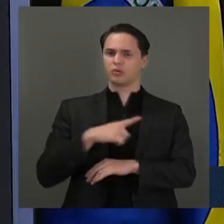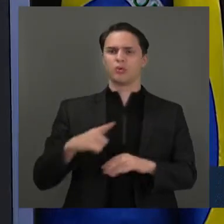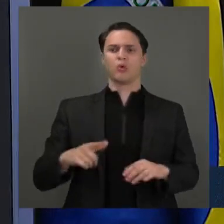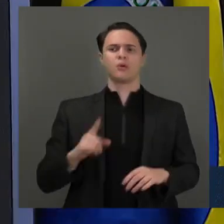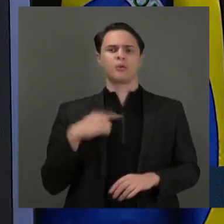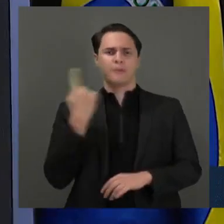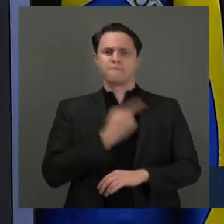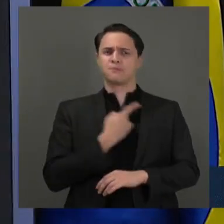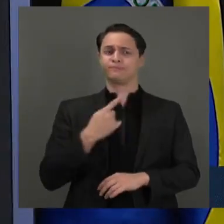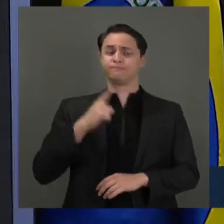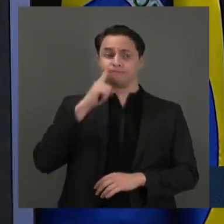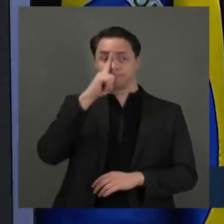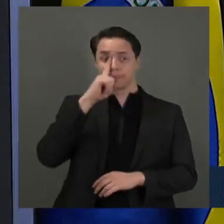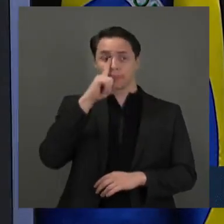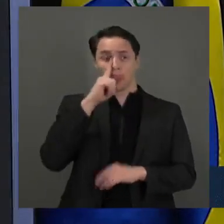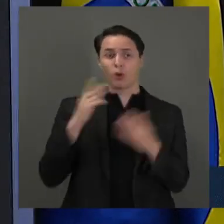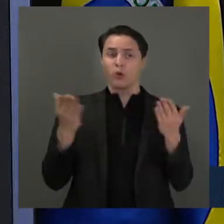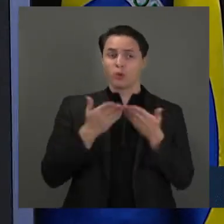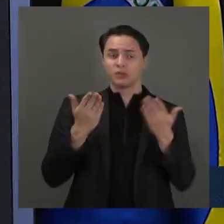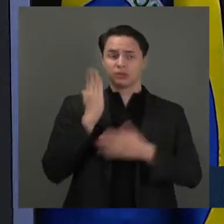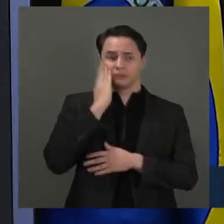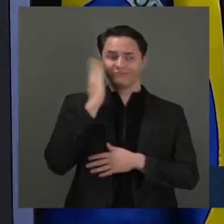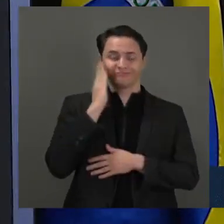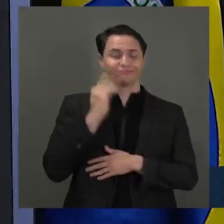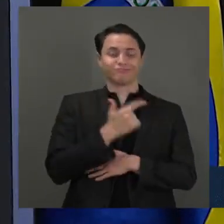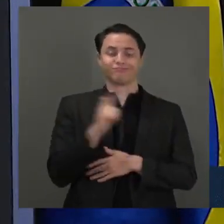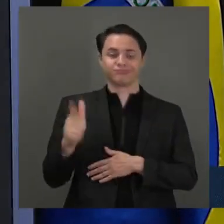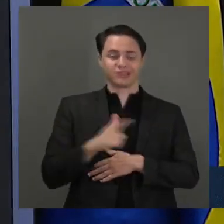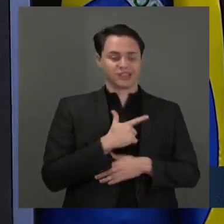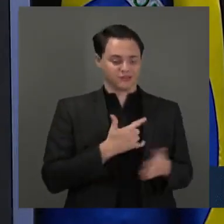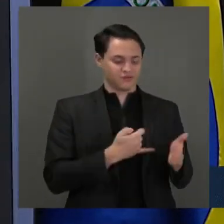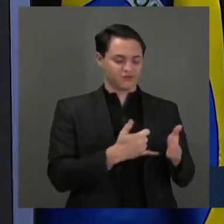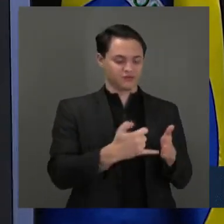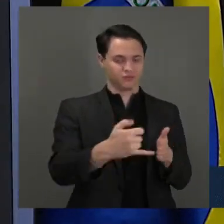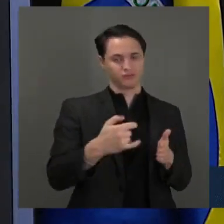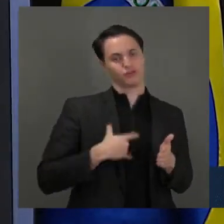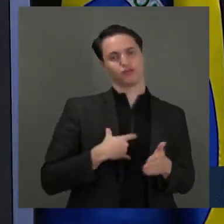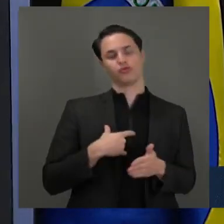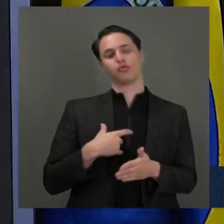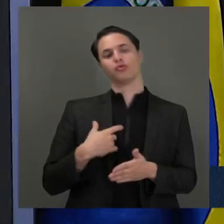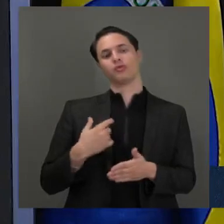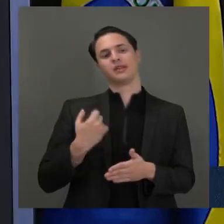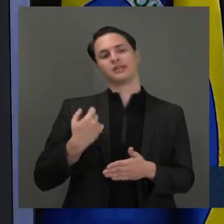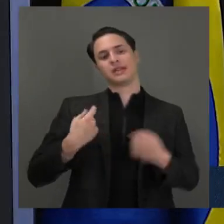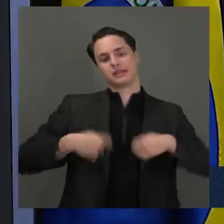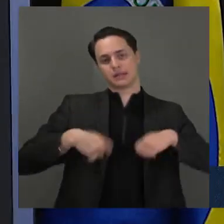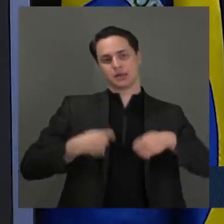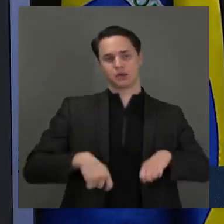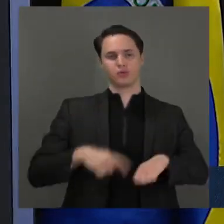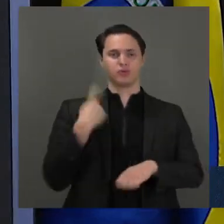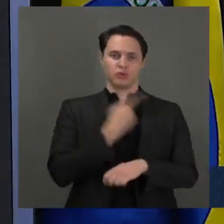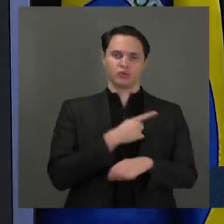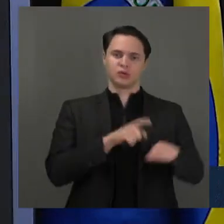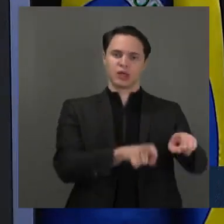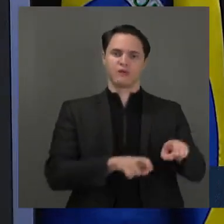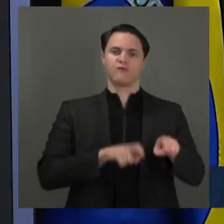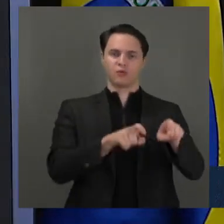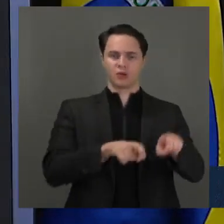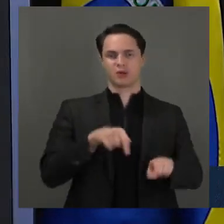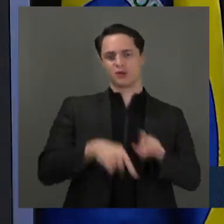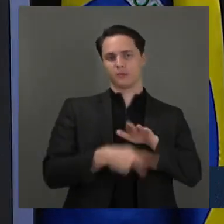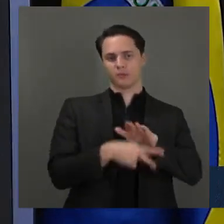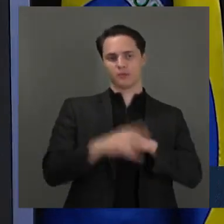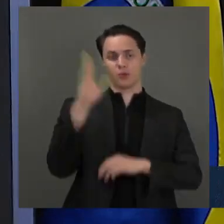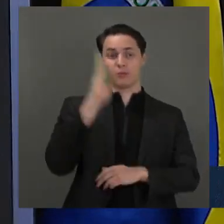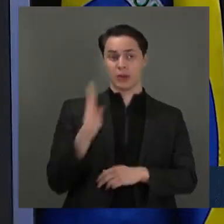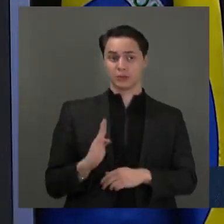passamos a correr o risco de não ter os fertilizantes nas quantidades necessárias para a nossa lavoura.